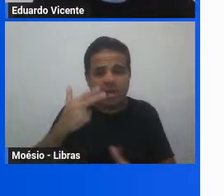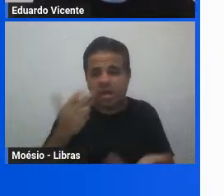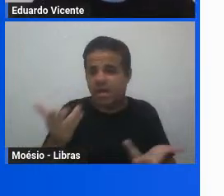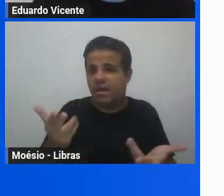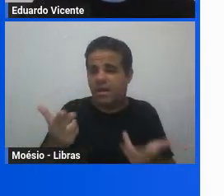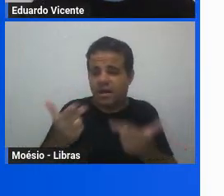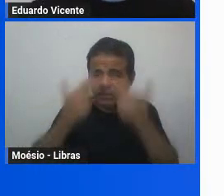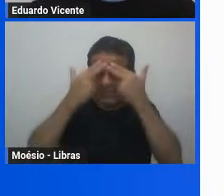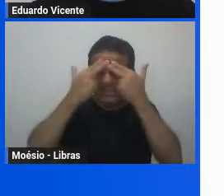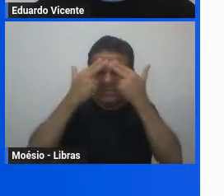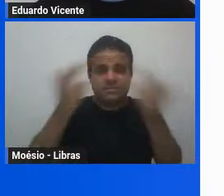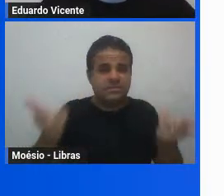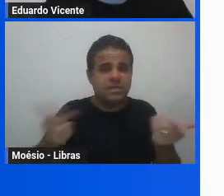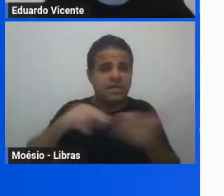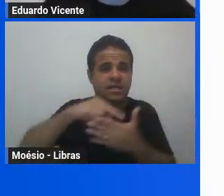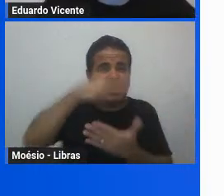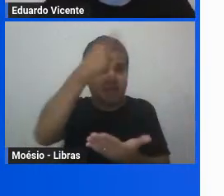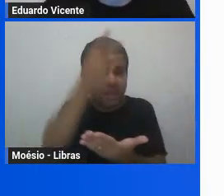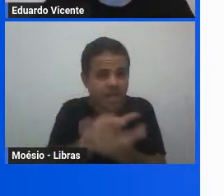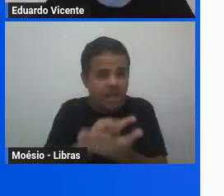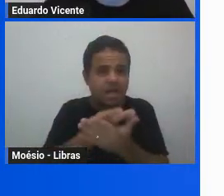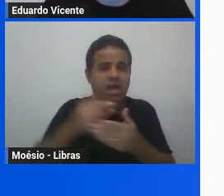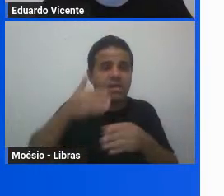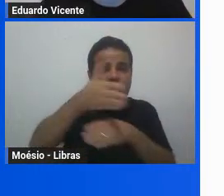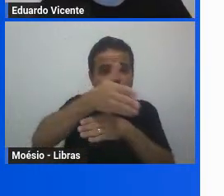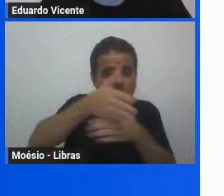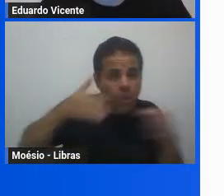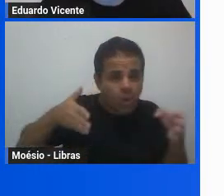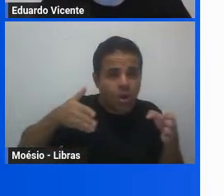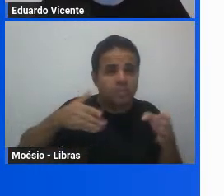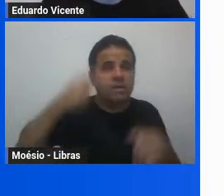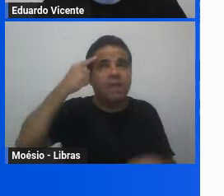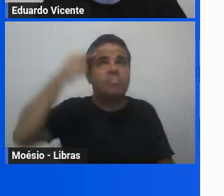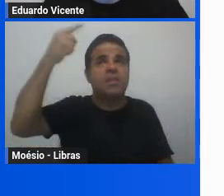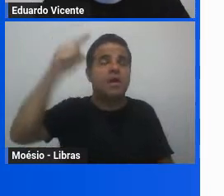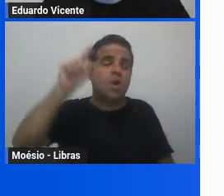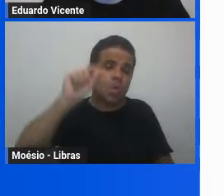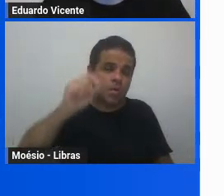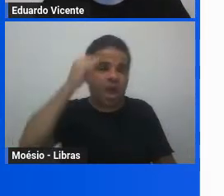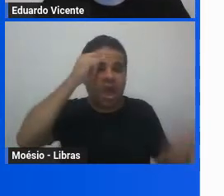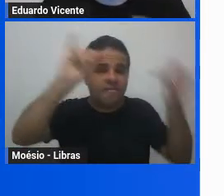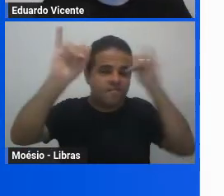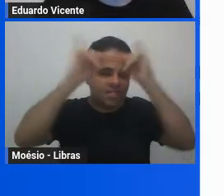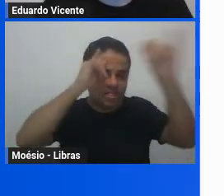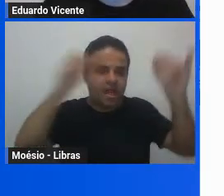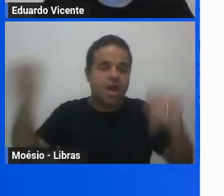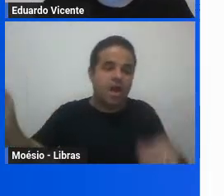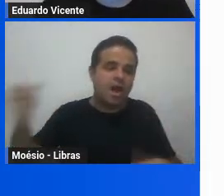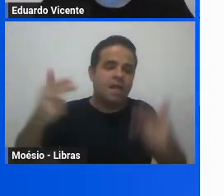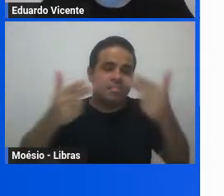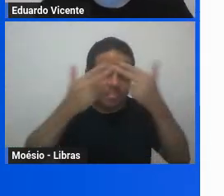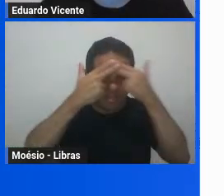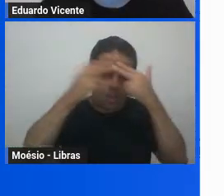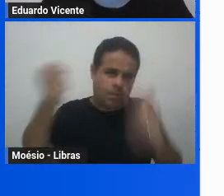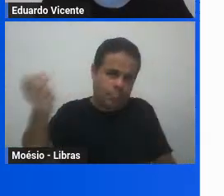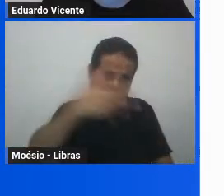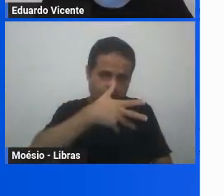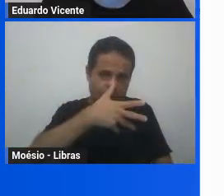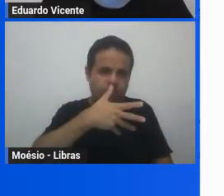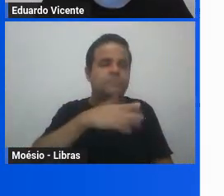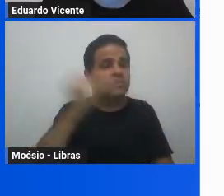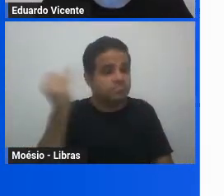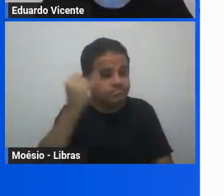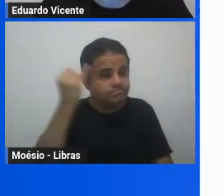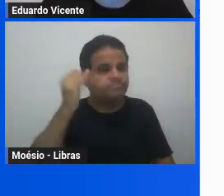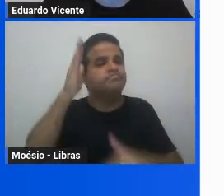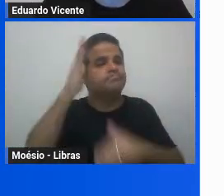queda, né, um corte. Então, a ideia é evitar um novo trauma. Por isso, a importância da capacitação